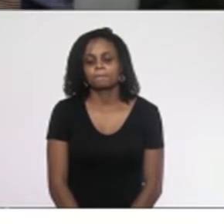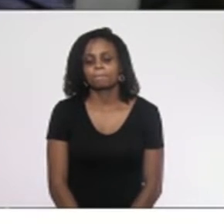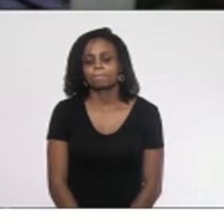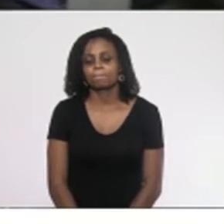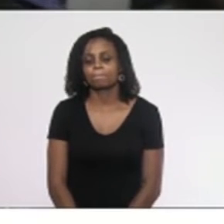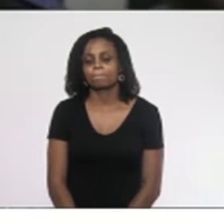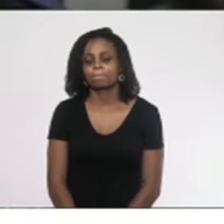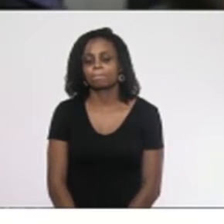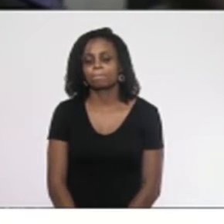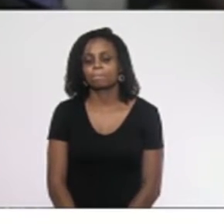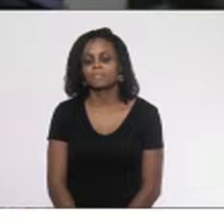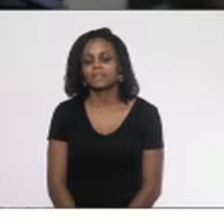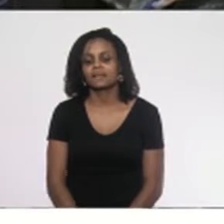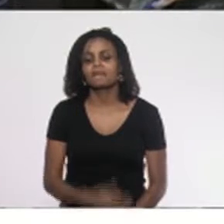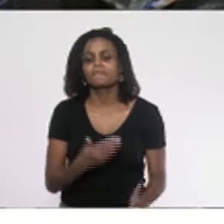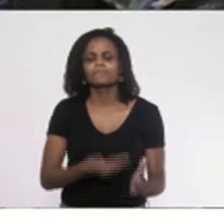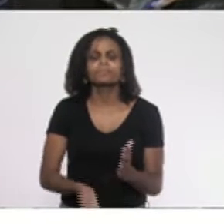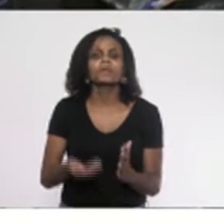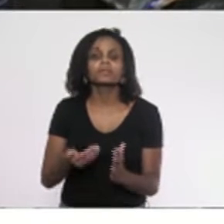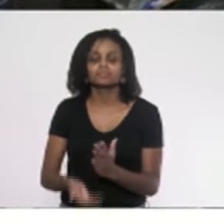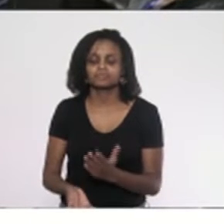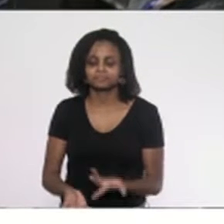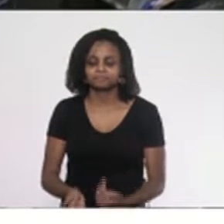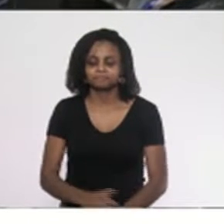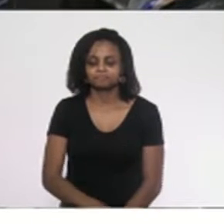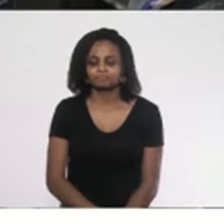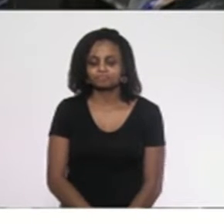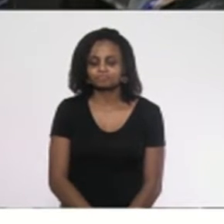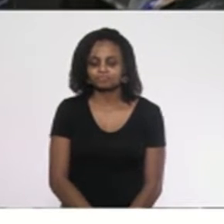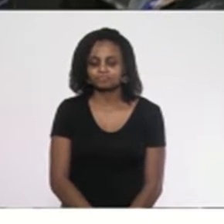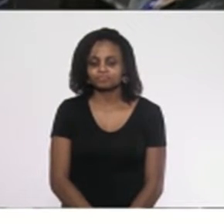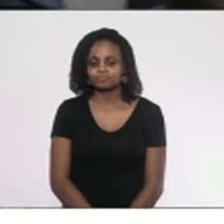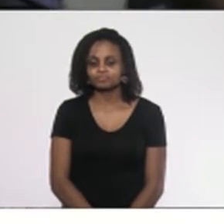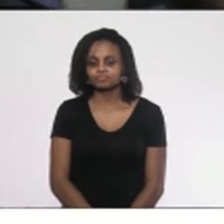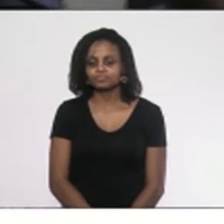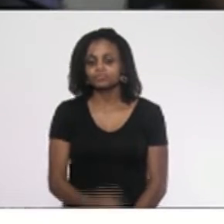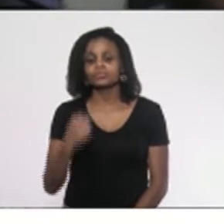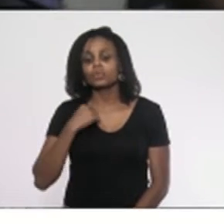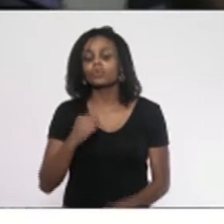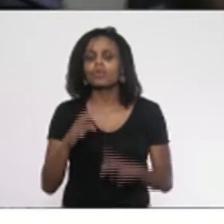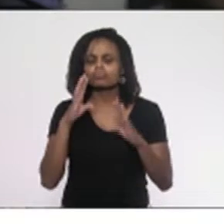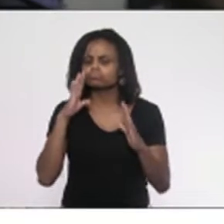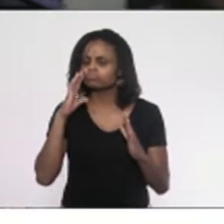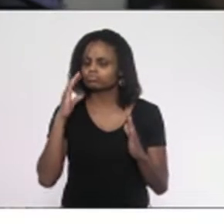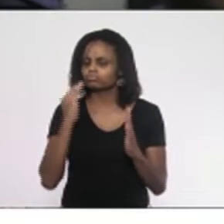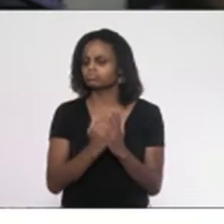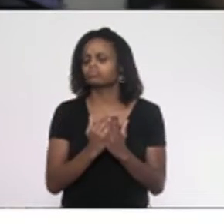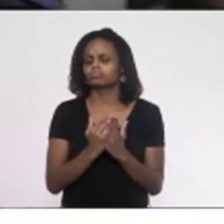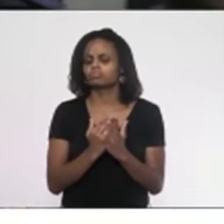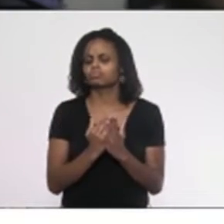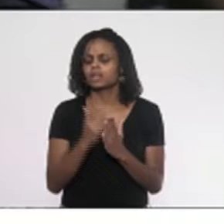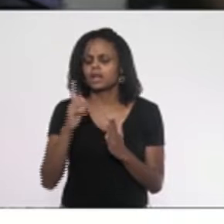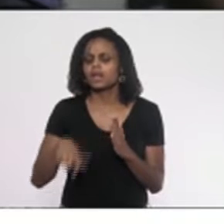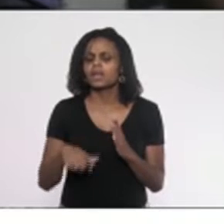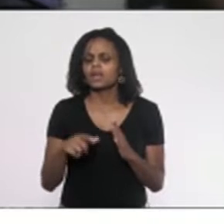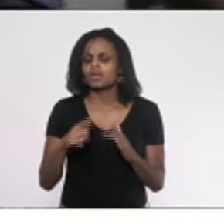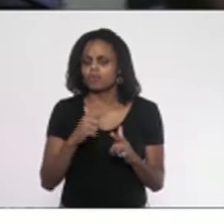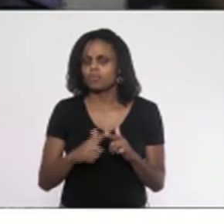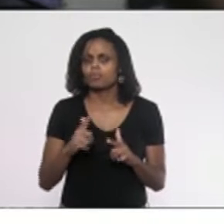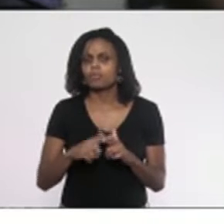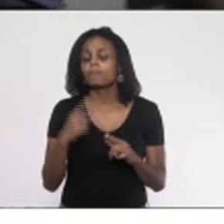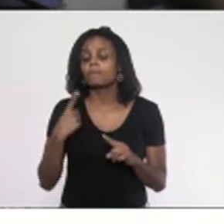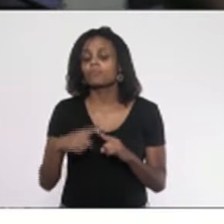Aí perdi, inclusive. E aí é que eu me atenho a essa questão, porque... de fato, deputado Luiz